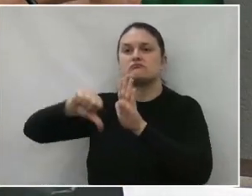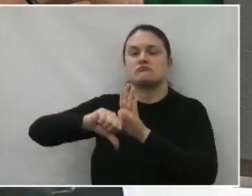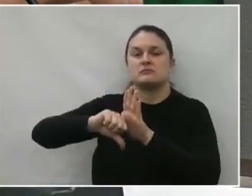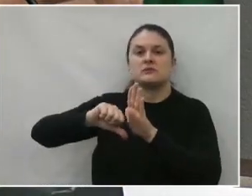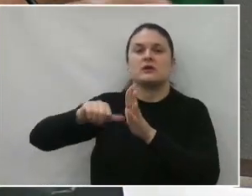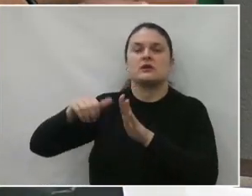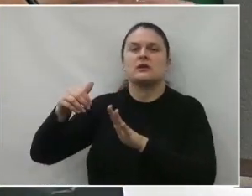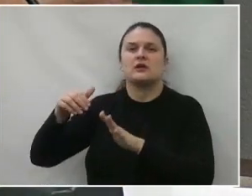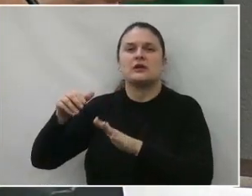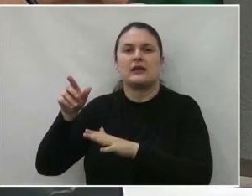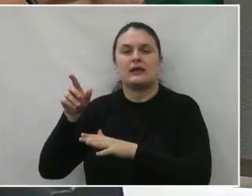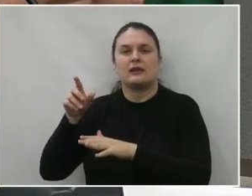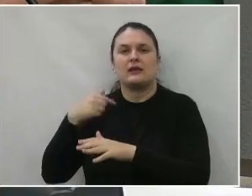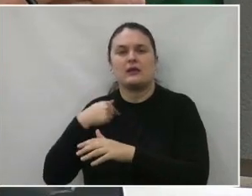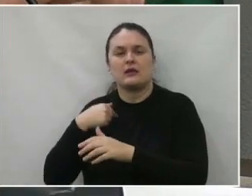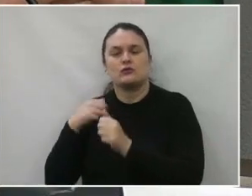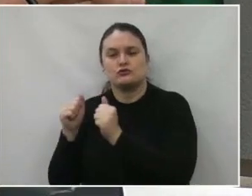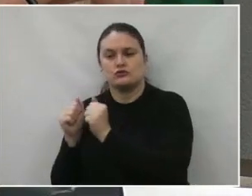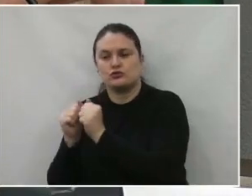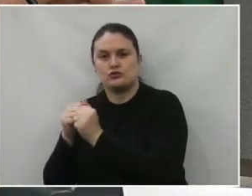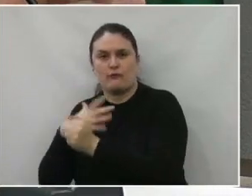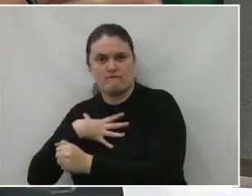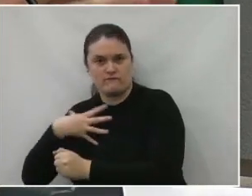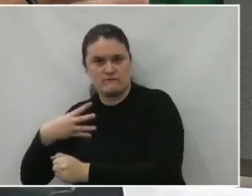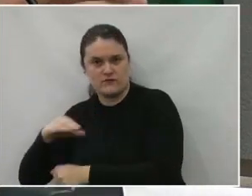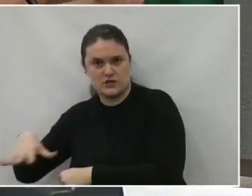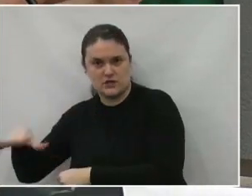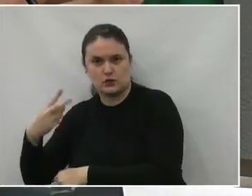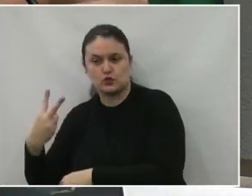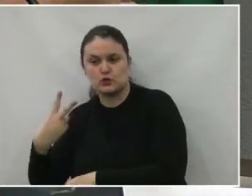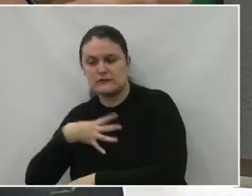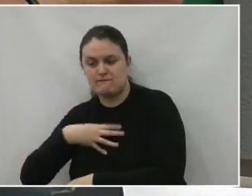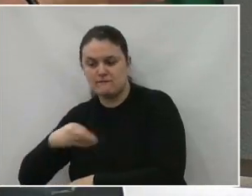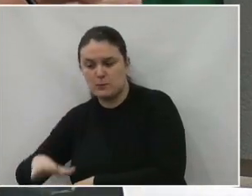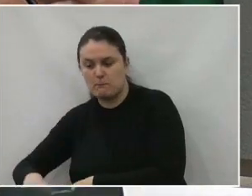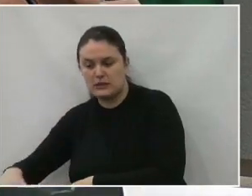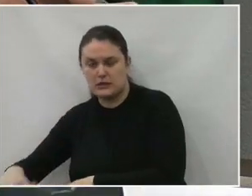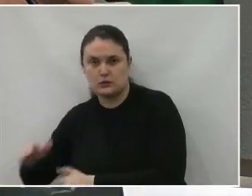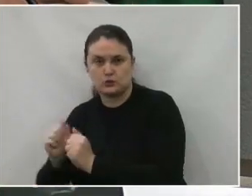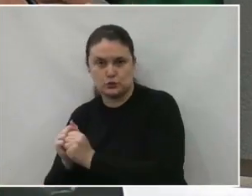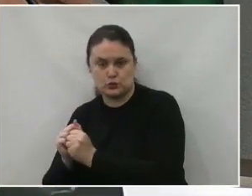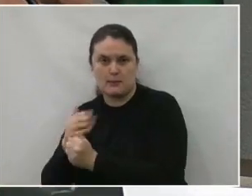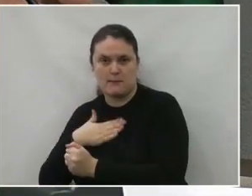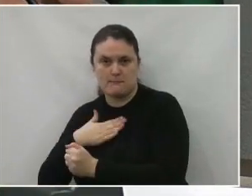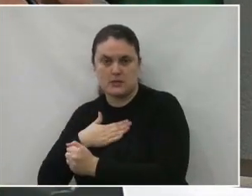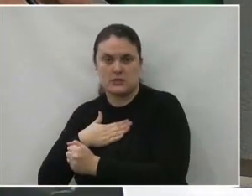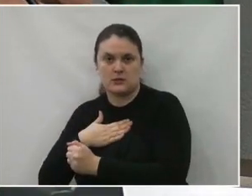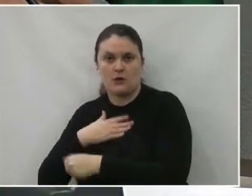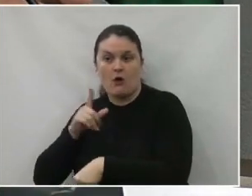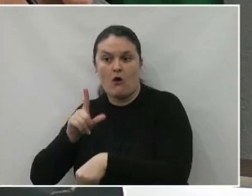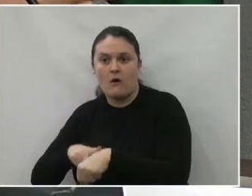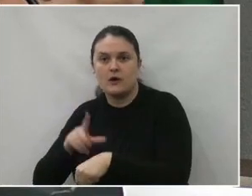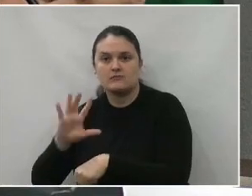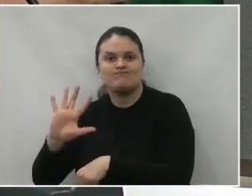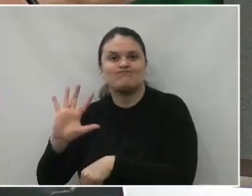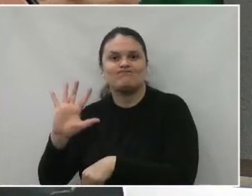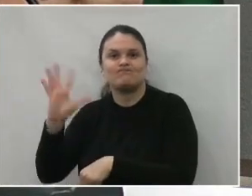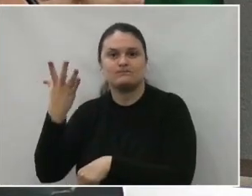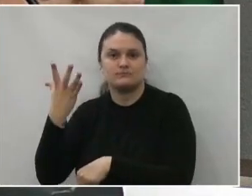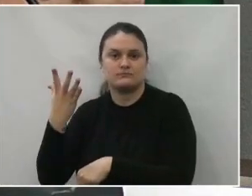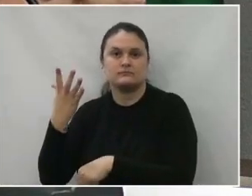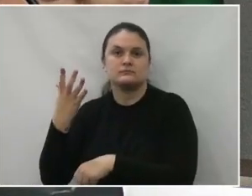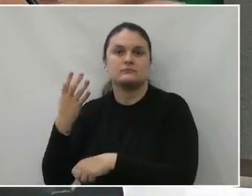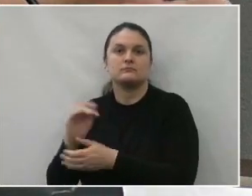Inclusive, naquela data, estava junto comigo meus filhos, os 2 pequenos, junto na hora do